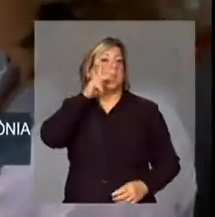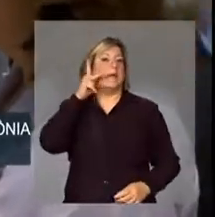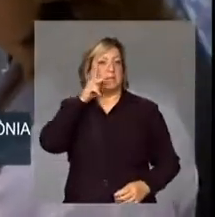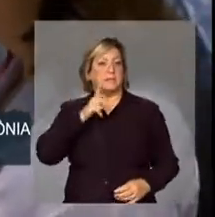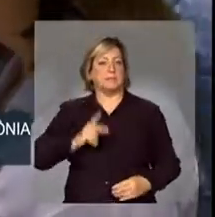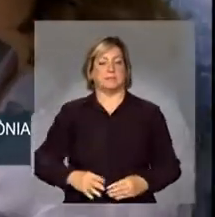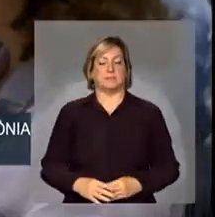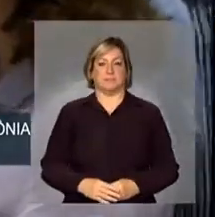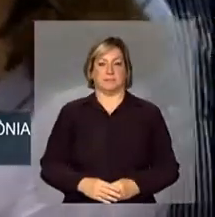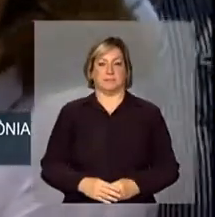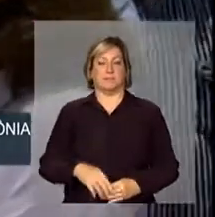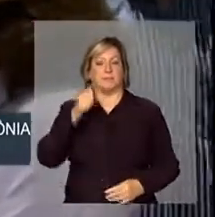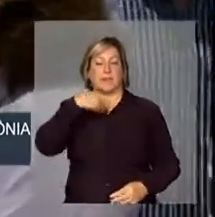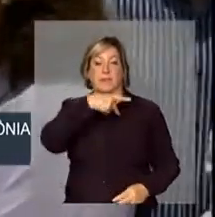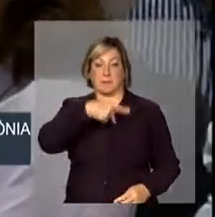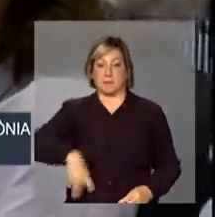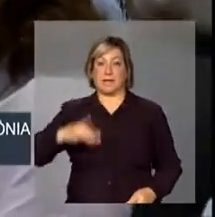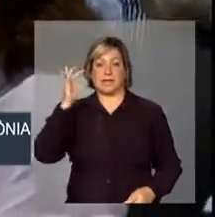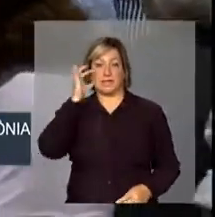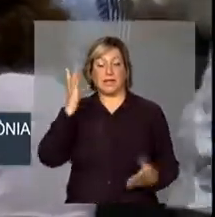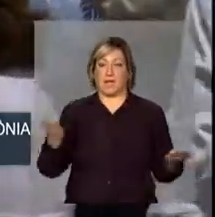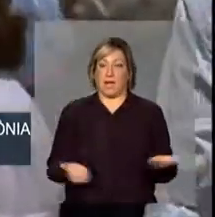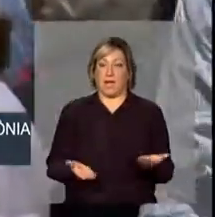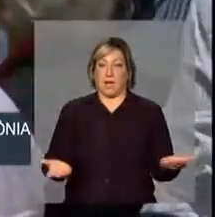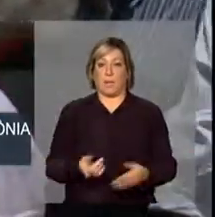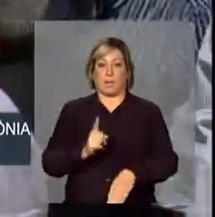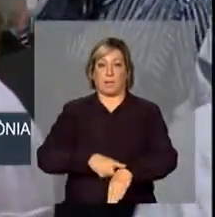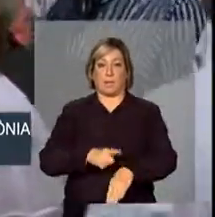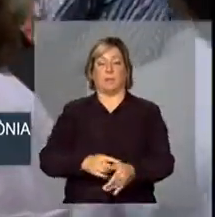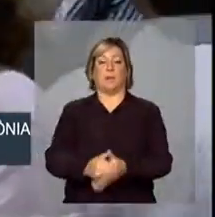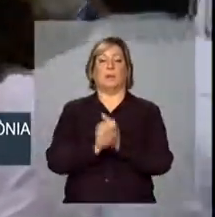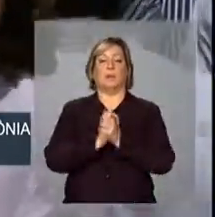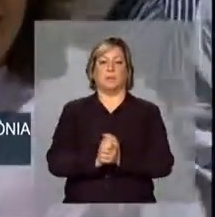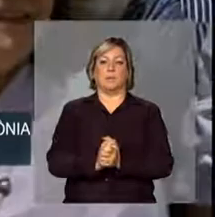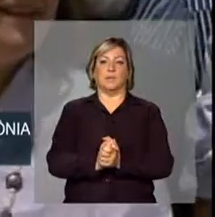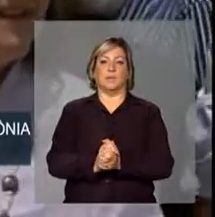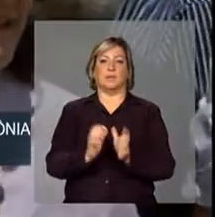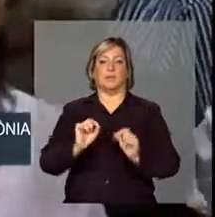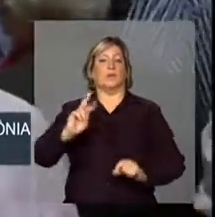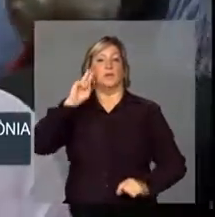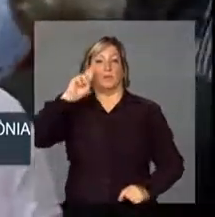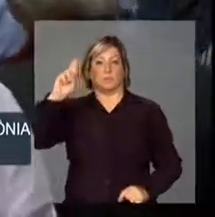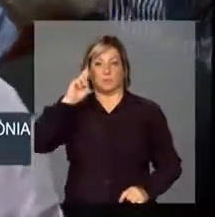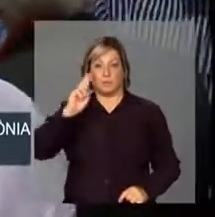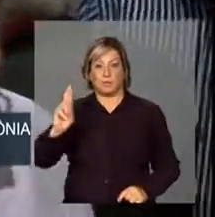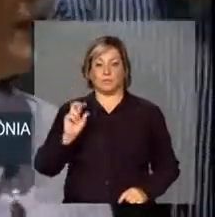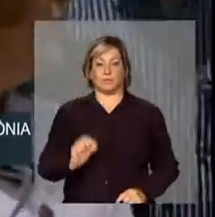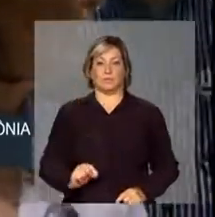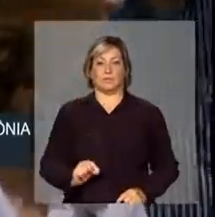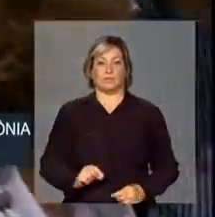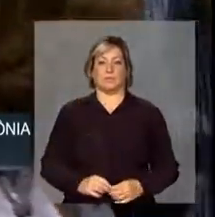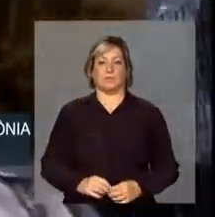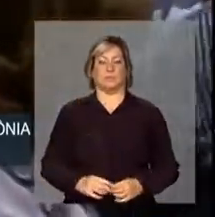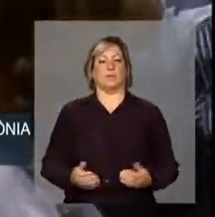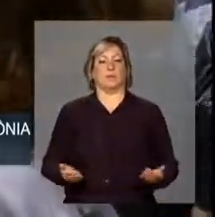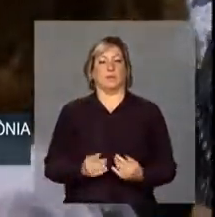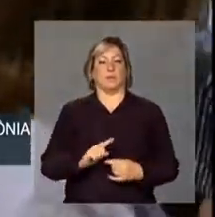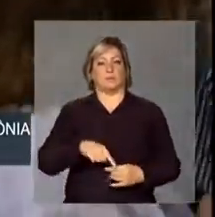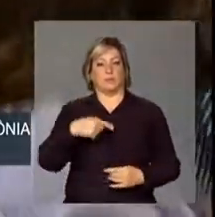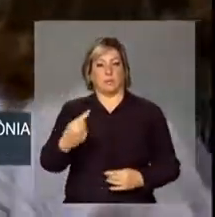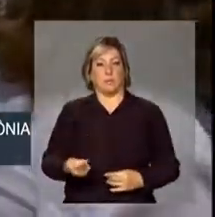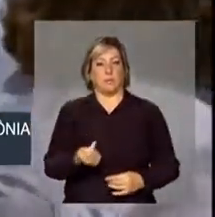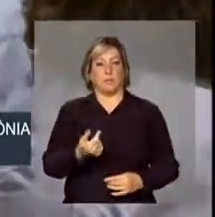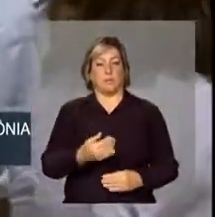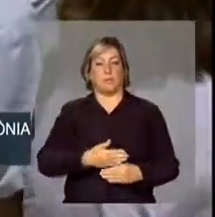Paraíba presidenta Dima russef neste momento cumprimenta autoridades logo mais